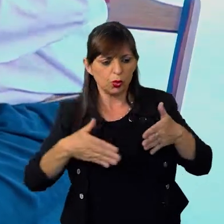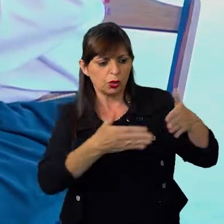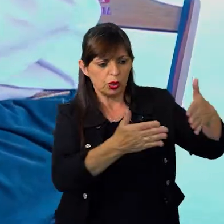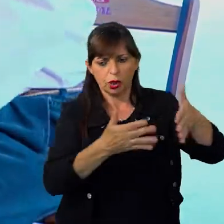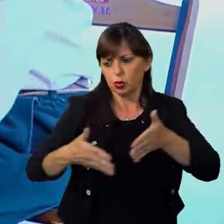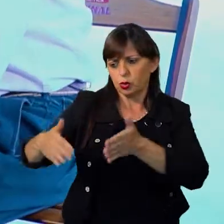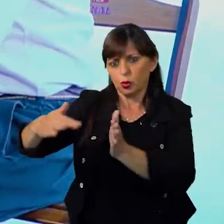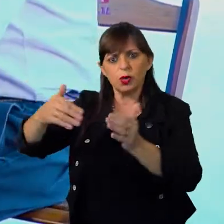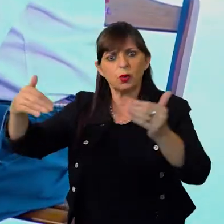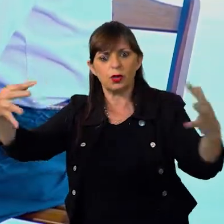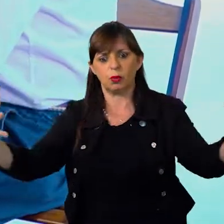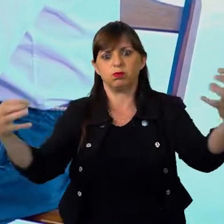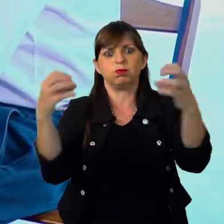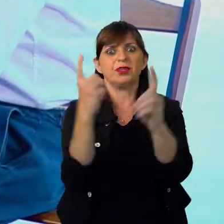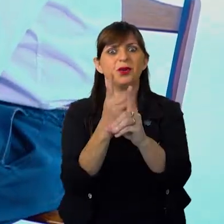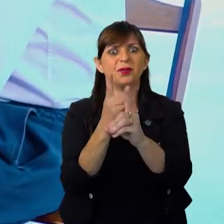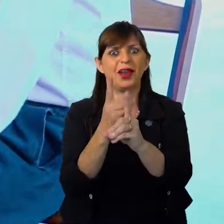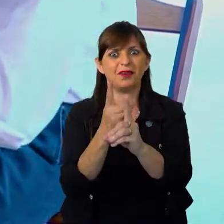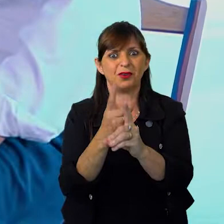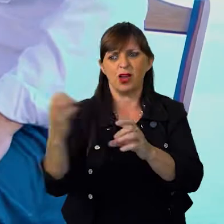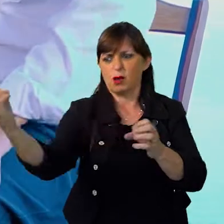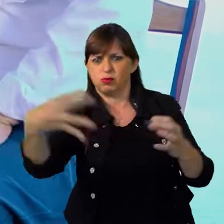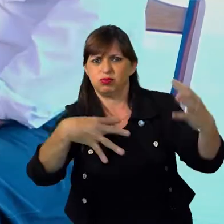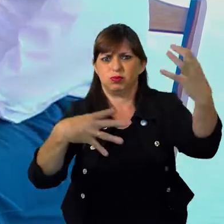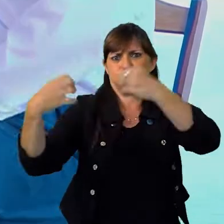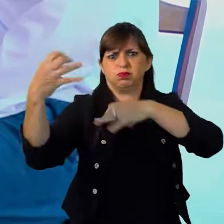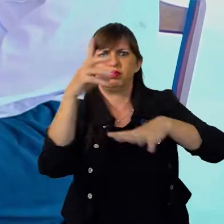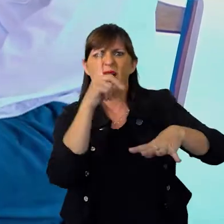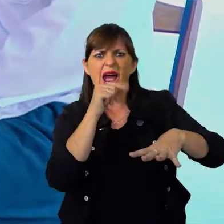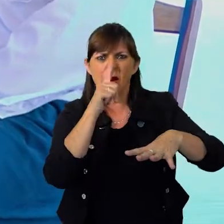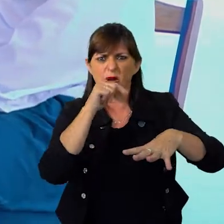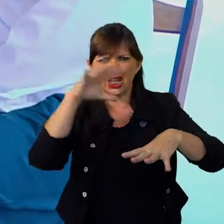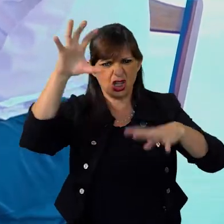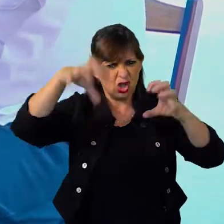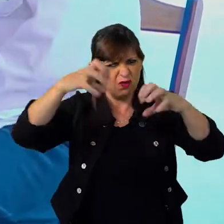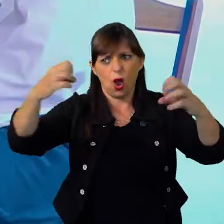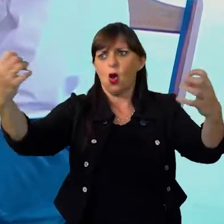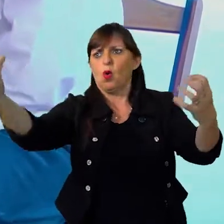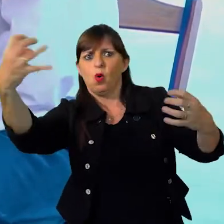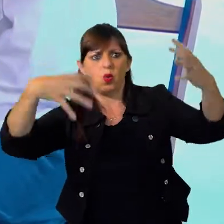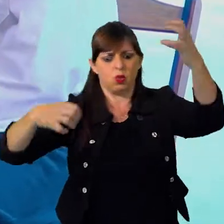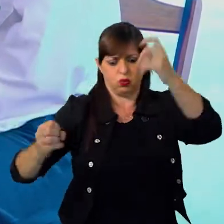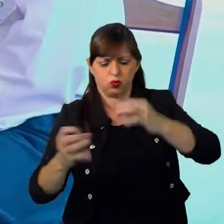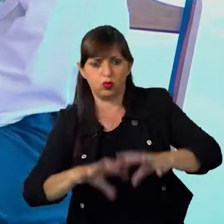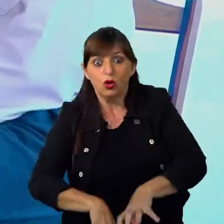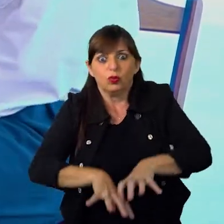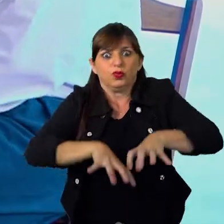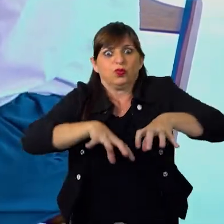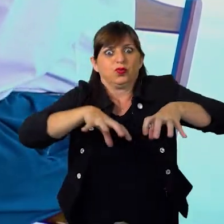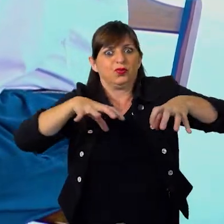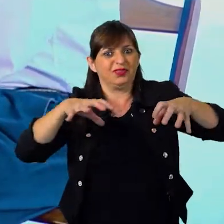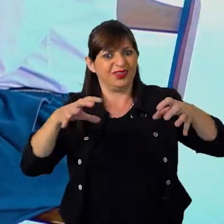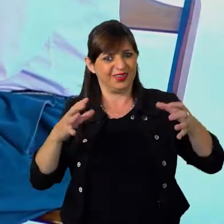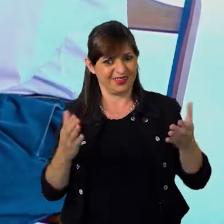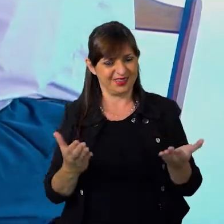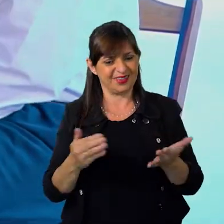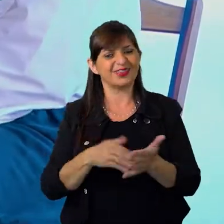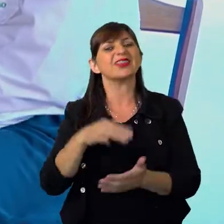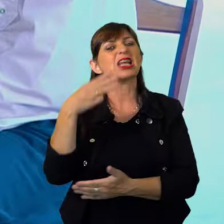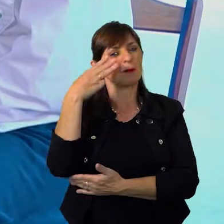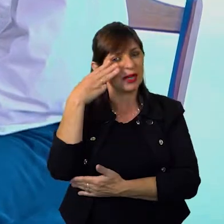razão de várias histórias no início chamado Rio Pelotas é até Marcelino Marcelino Ramos Rio Pelotas